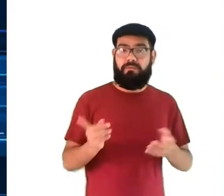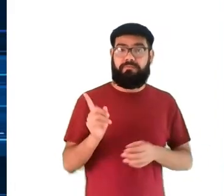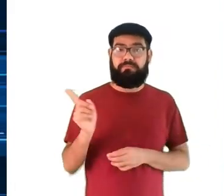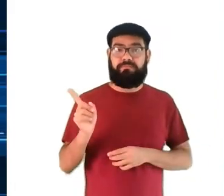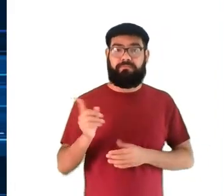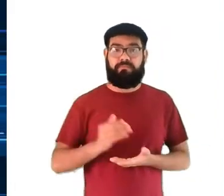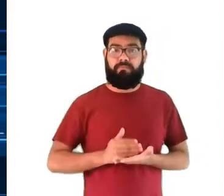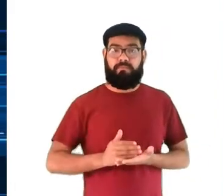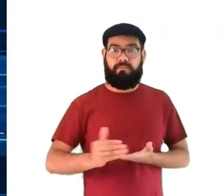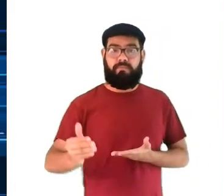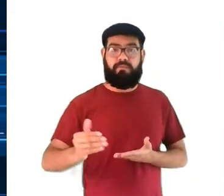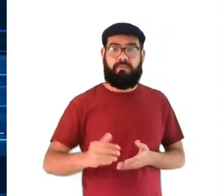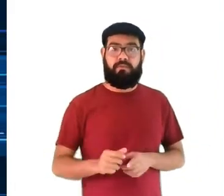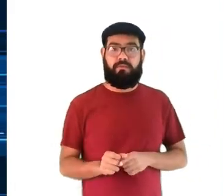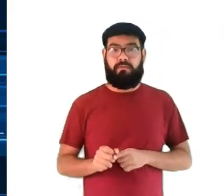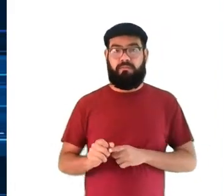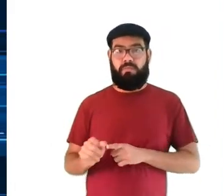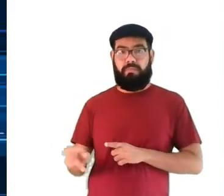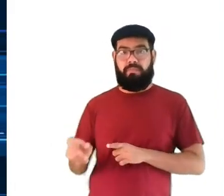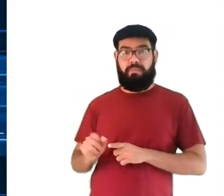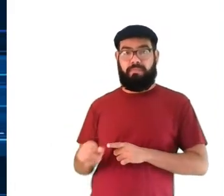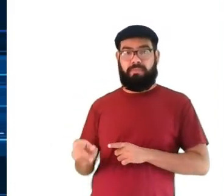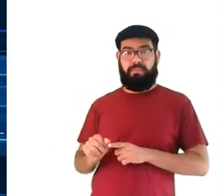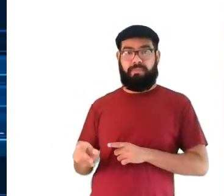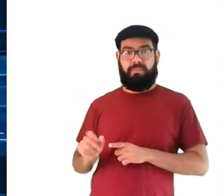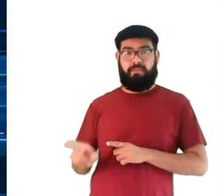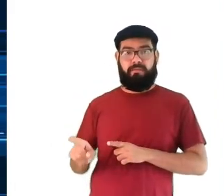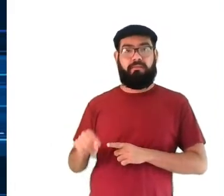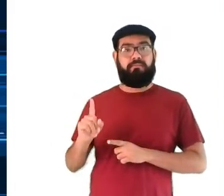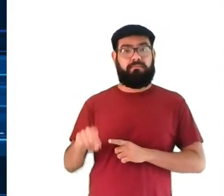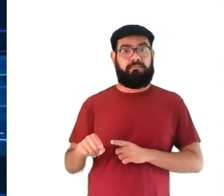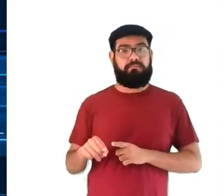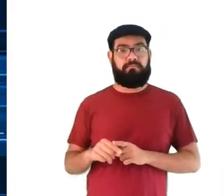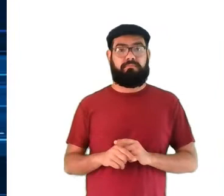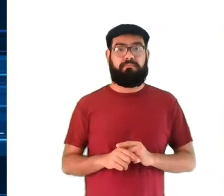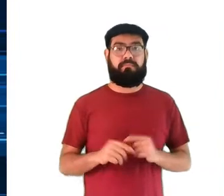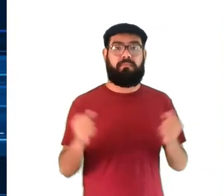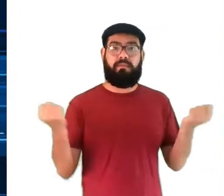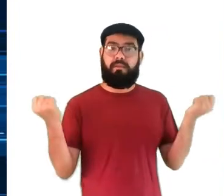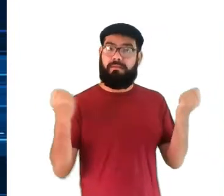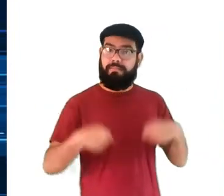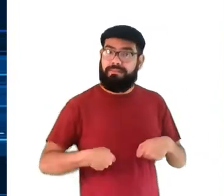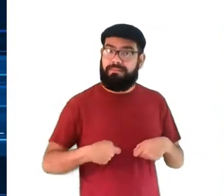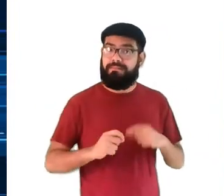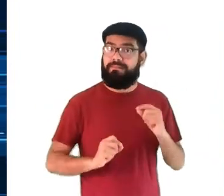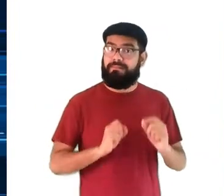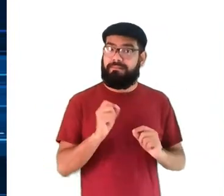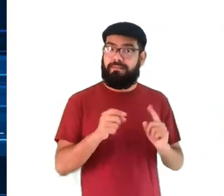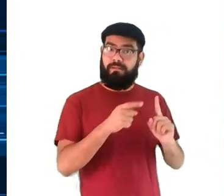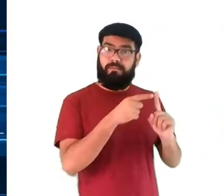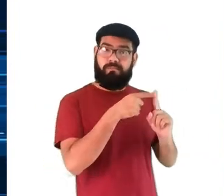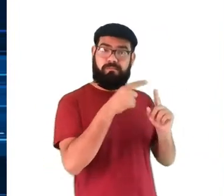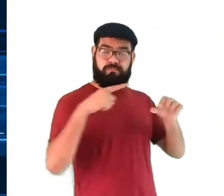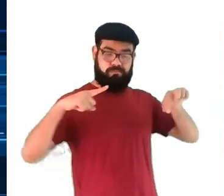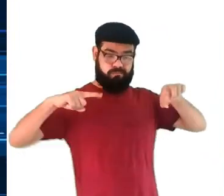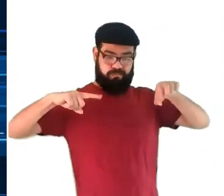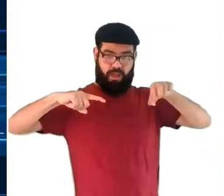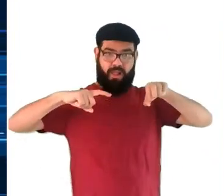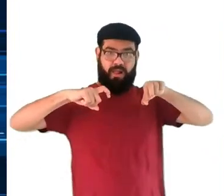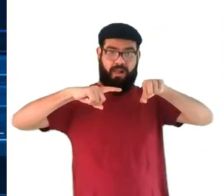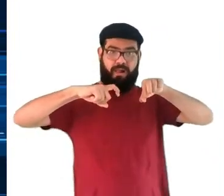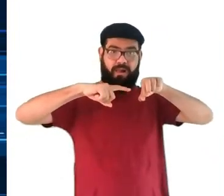da ejaculação e, portanto, a capacidade de fecundar. Vocês sabem o que